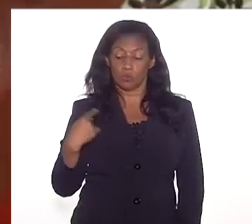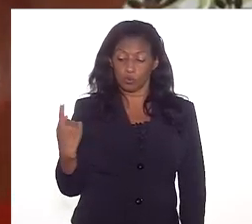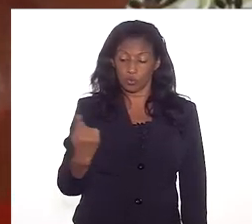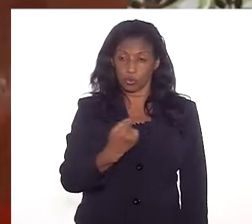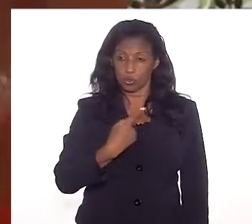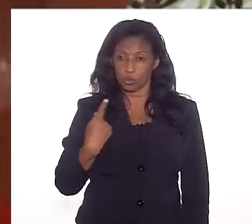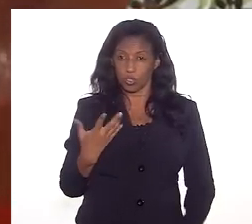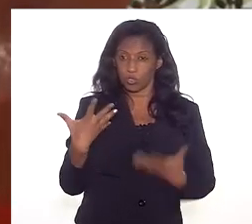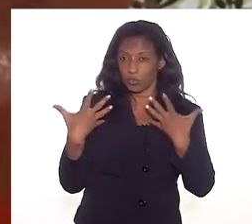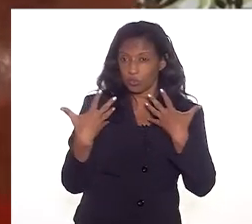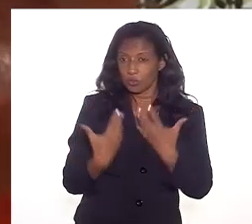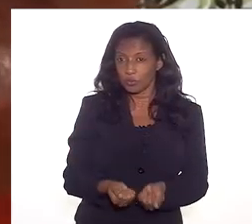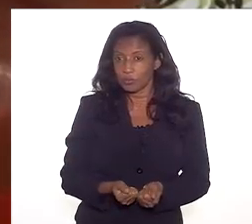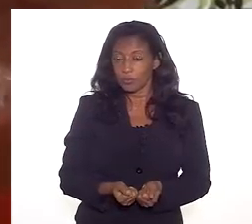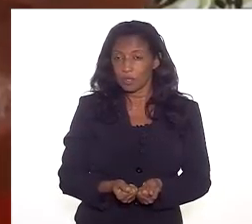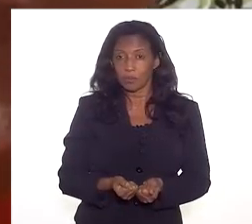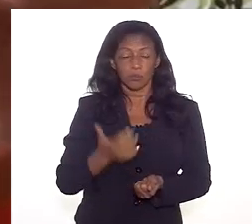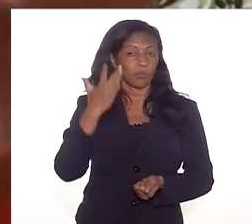vamos